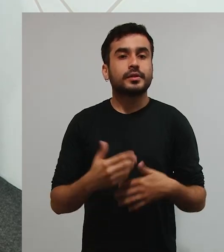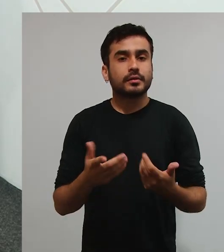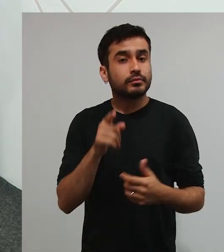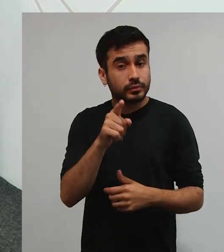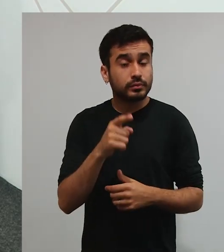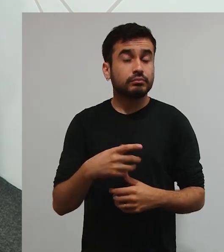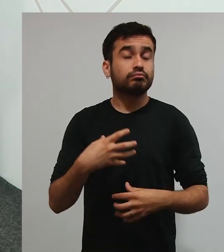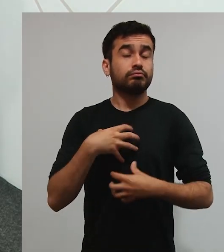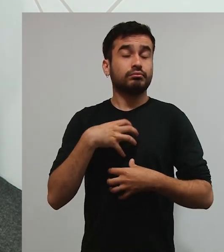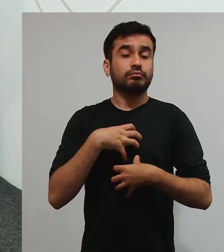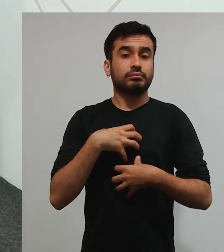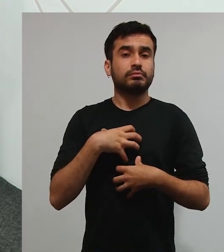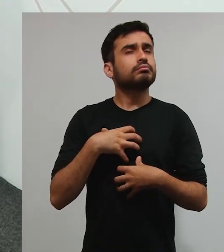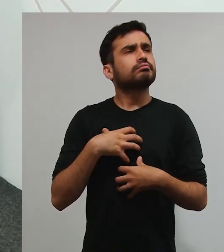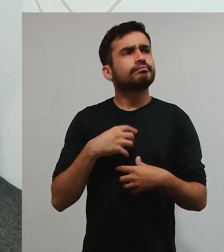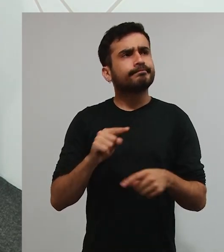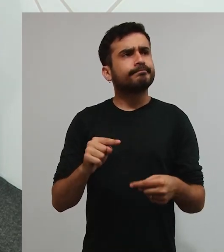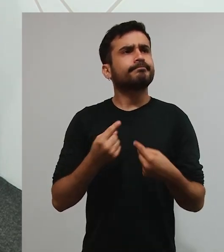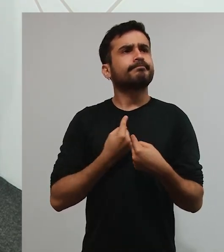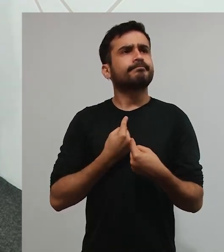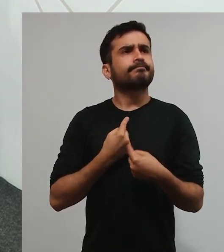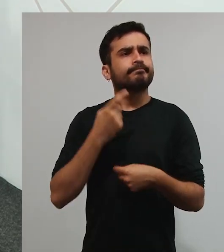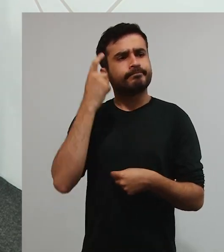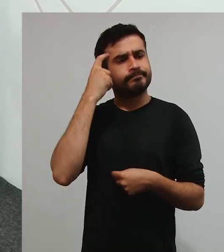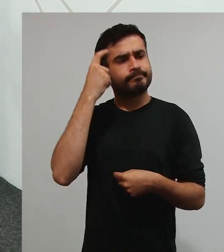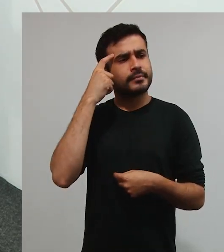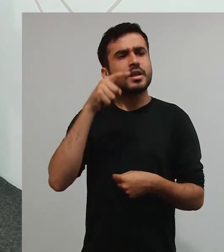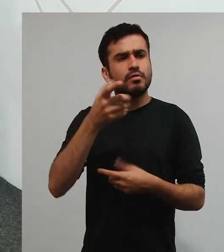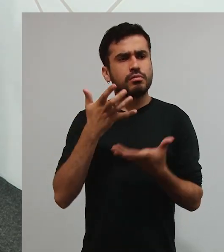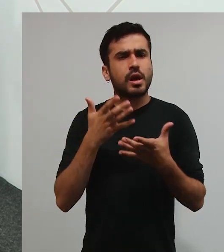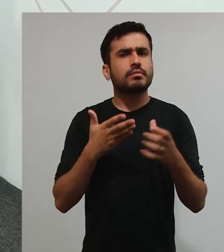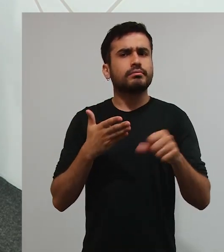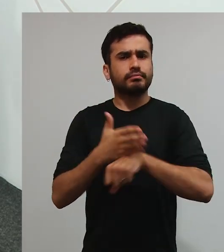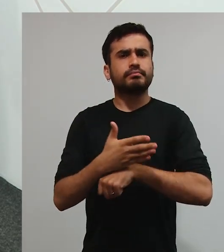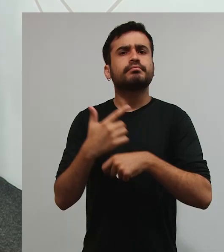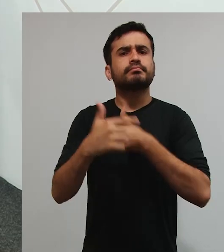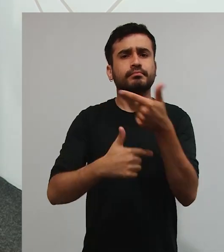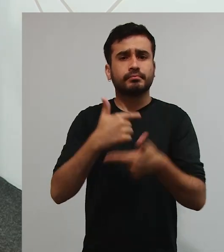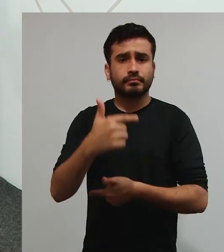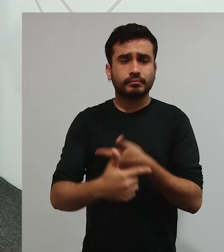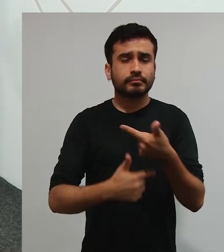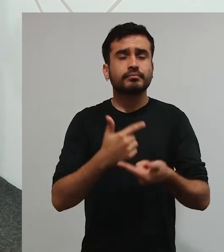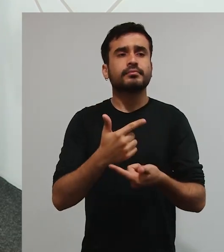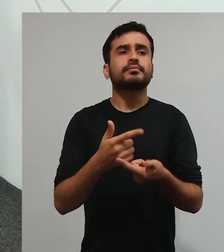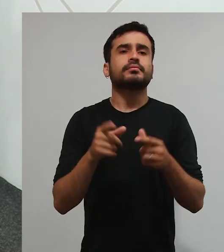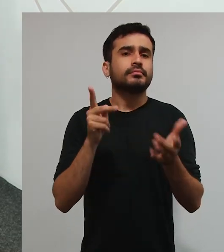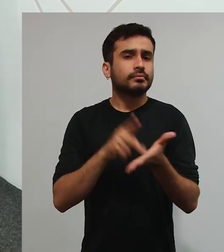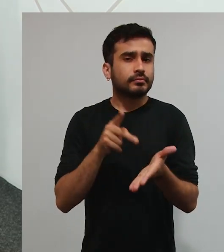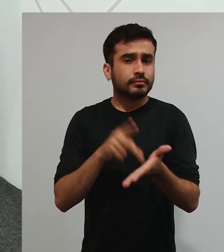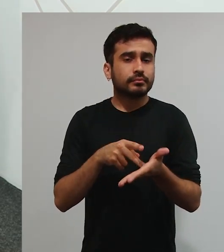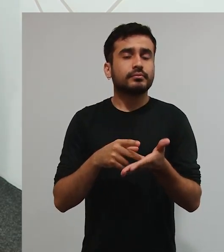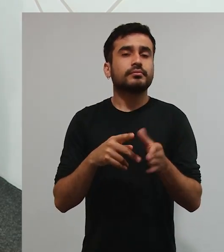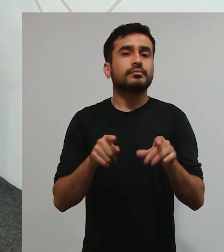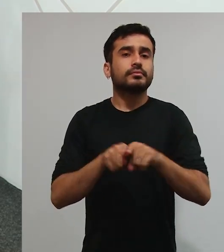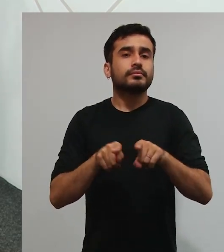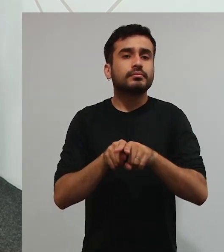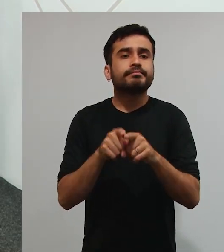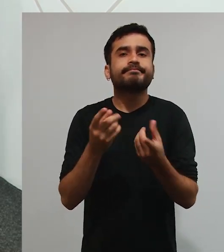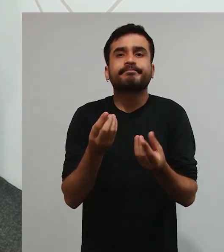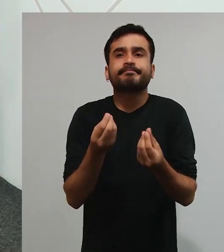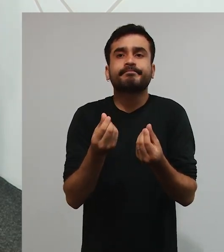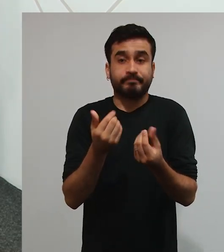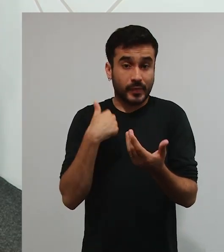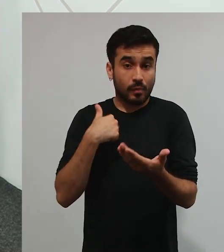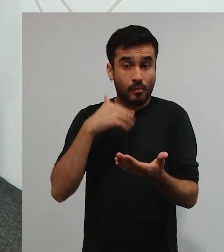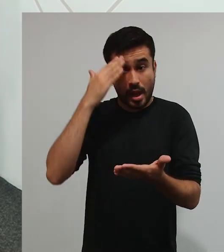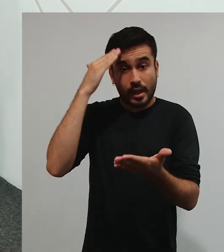e literalmente foi um chamado, né? Porque edital é um chamado, né? Edital é sempre um chamamento público. E aí você se